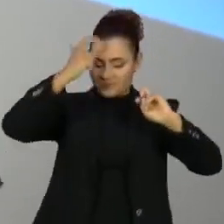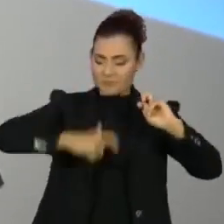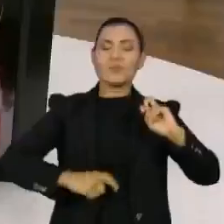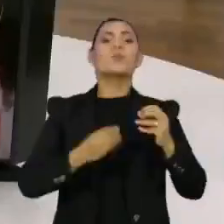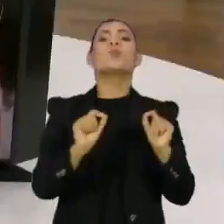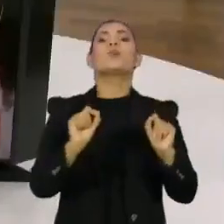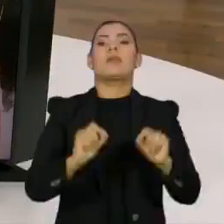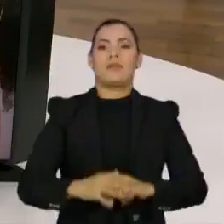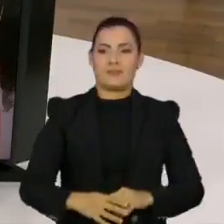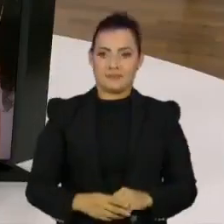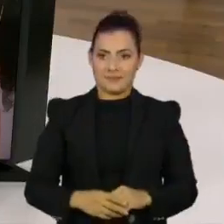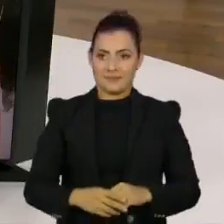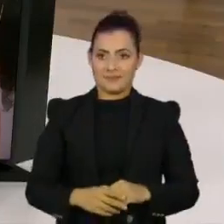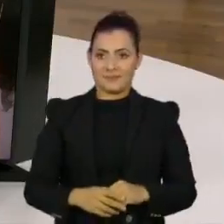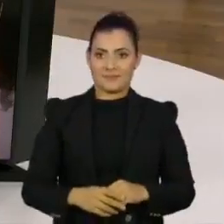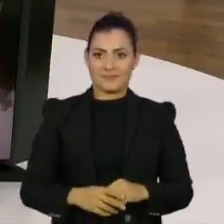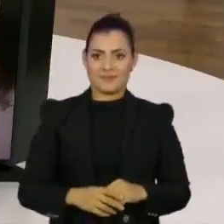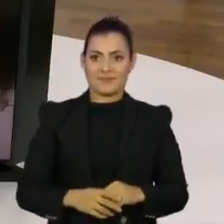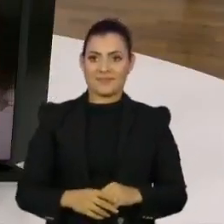lives.